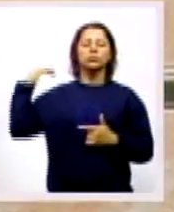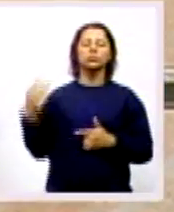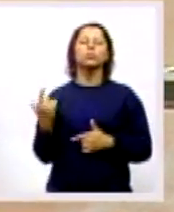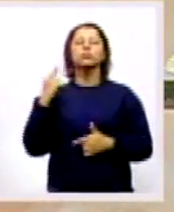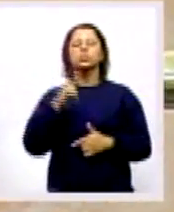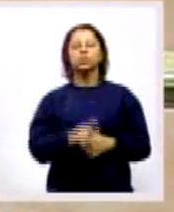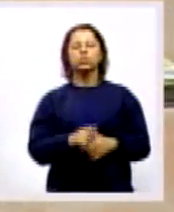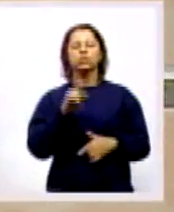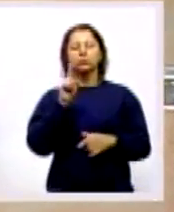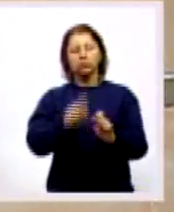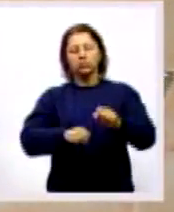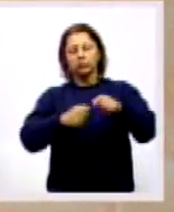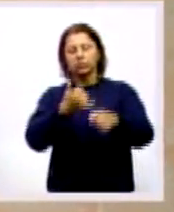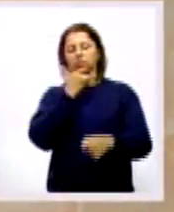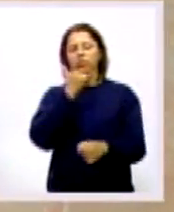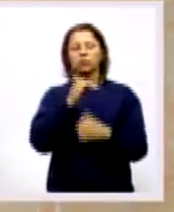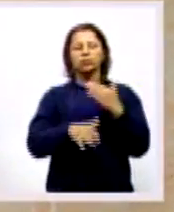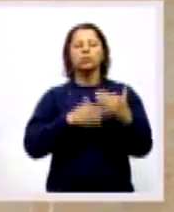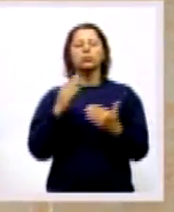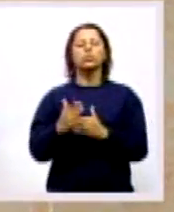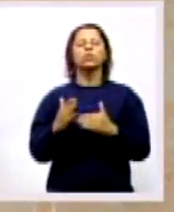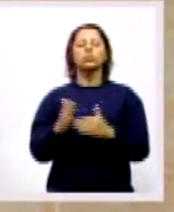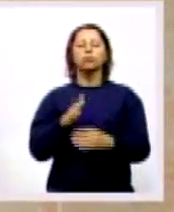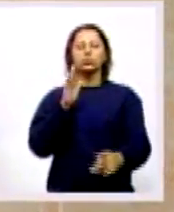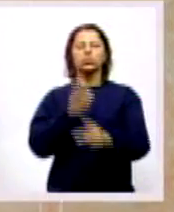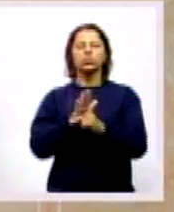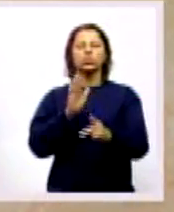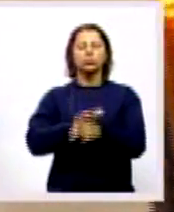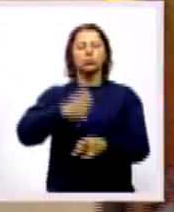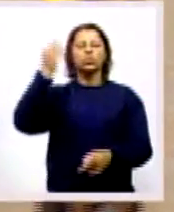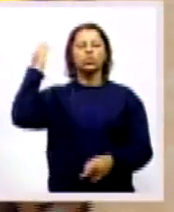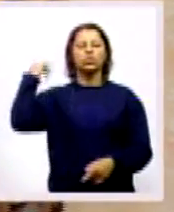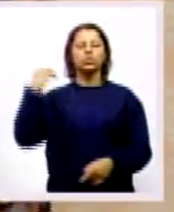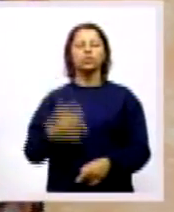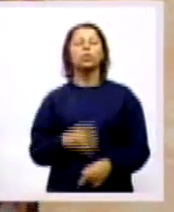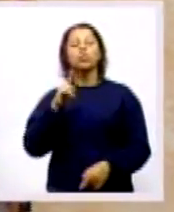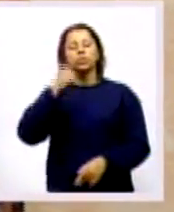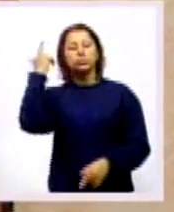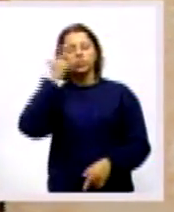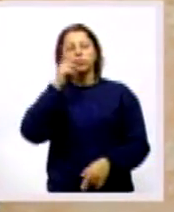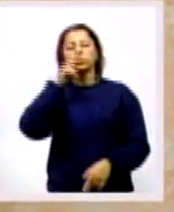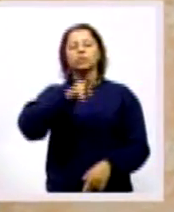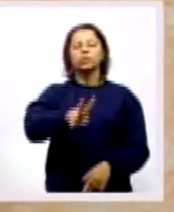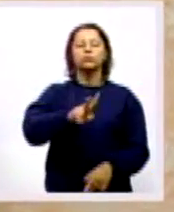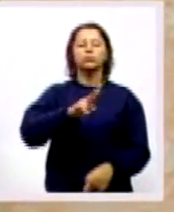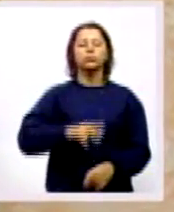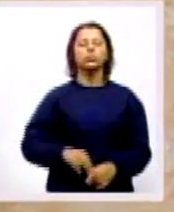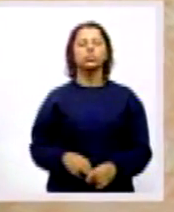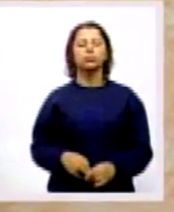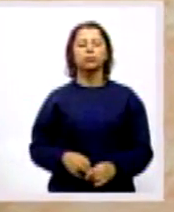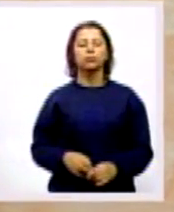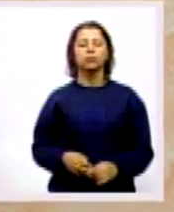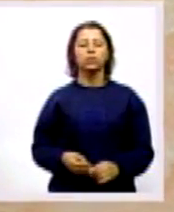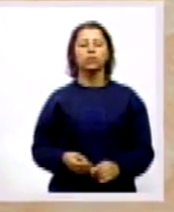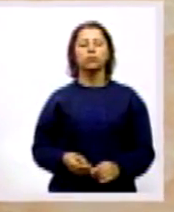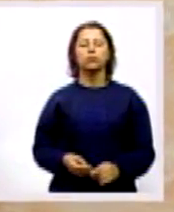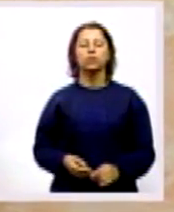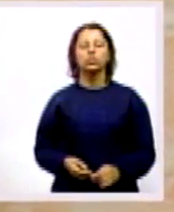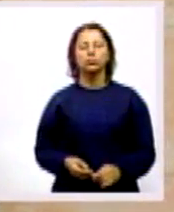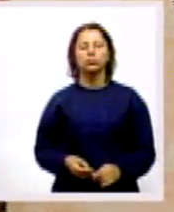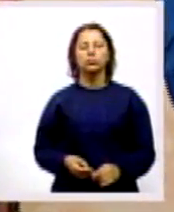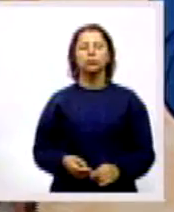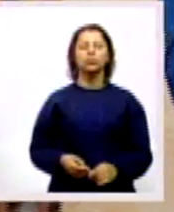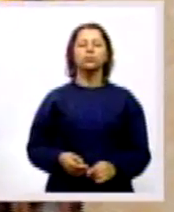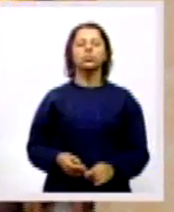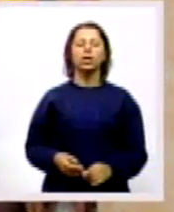de você perdoar todos os que fizeram parte dele, de você ser capaz de olhar nos olhos de quem causou medo em você e ver que eles não tinham má